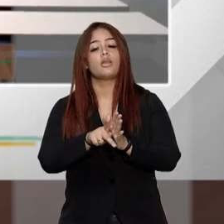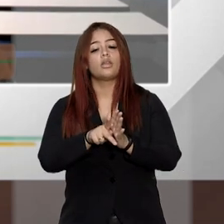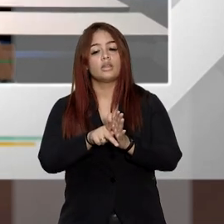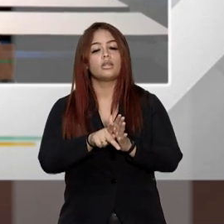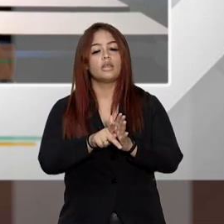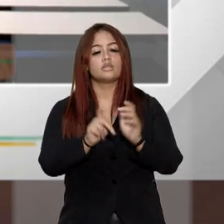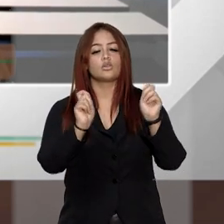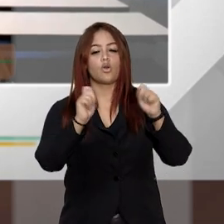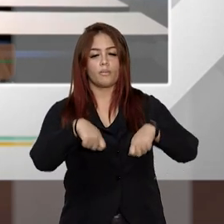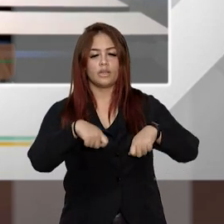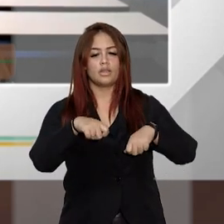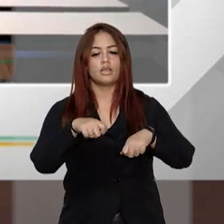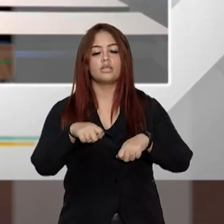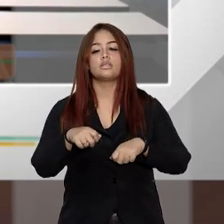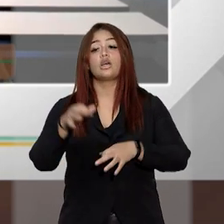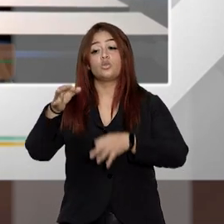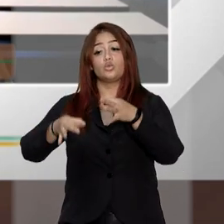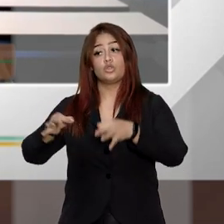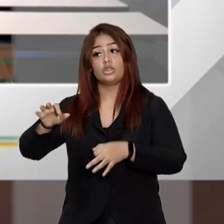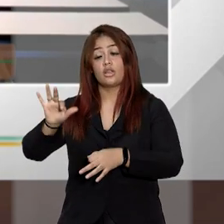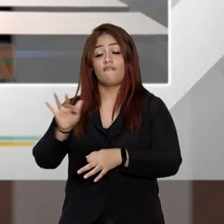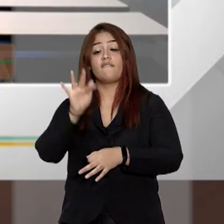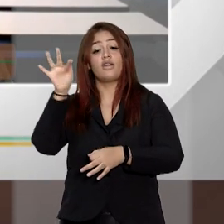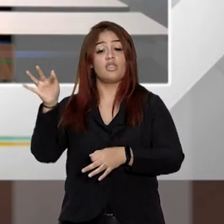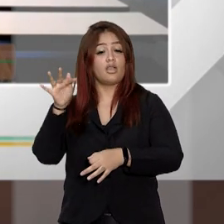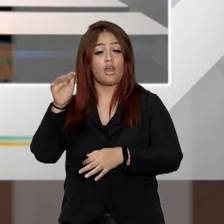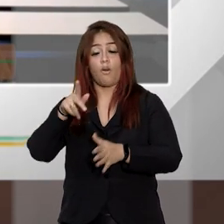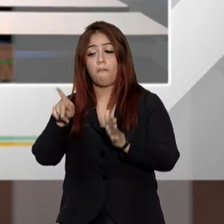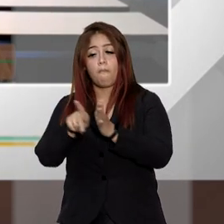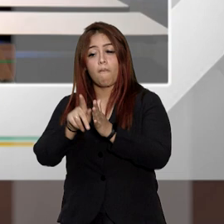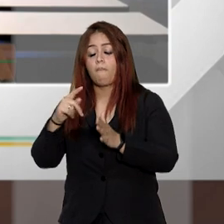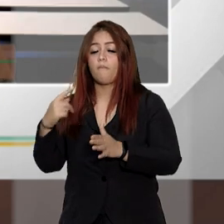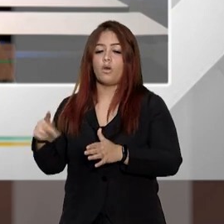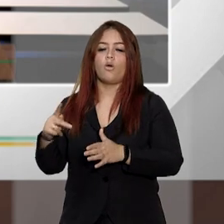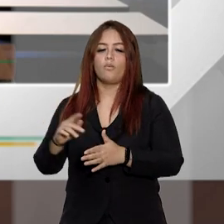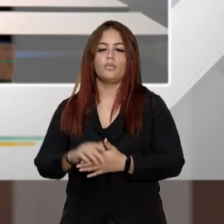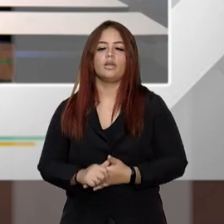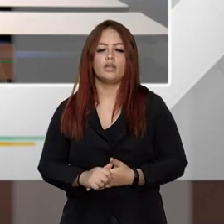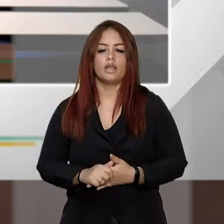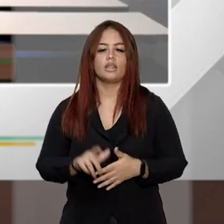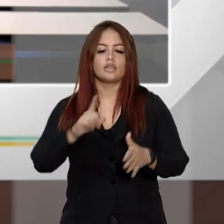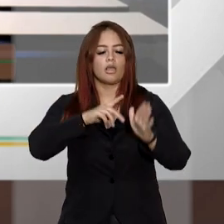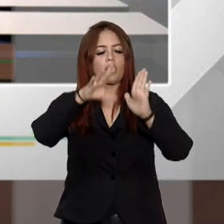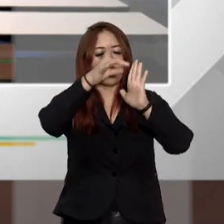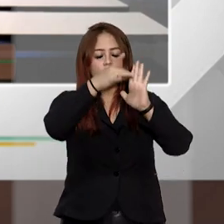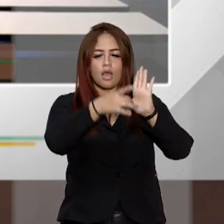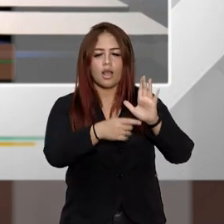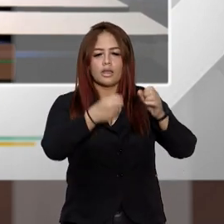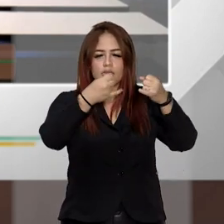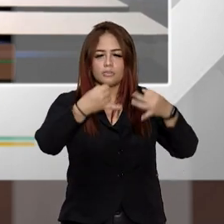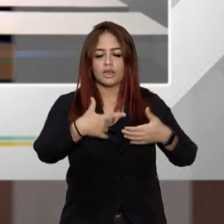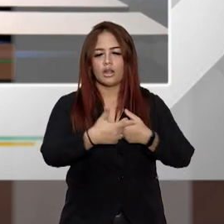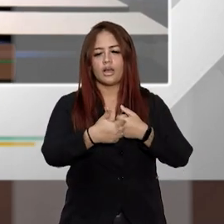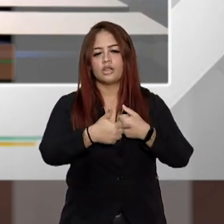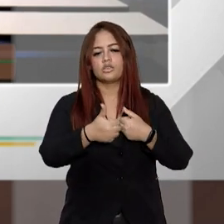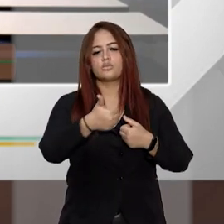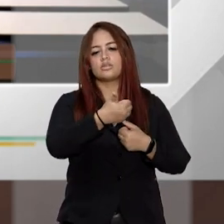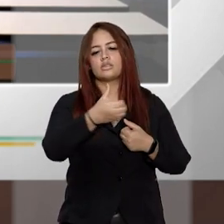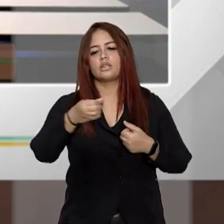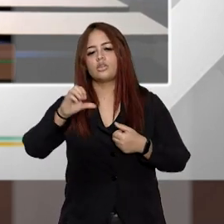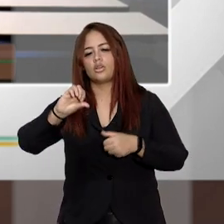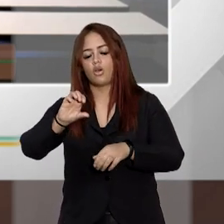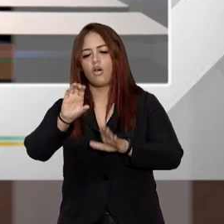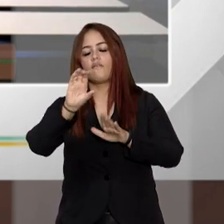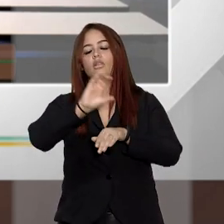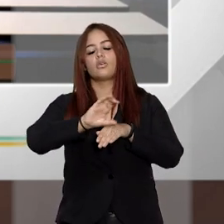ali dentro da competência da Justiça Federal, né? Ou seja, são dentro daquelas matérias ali balizadas no artigo 109